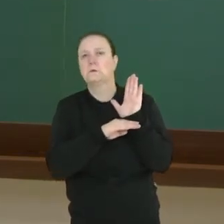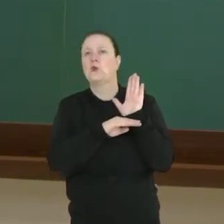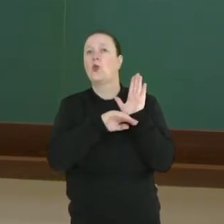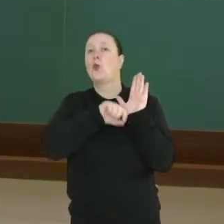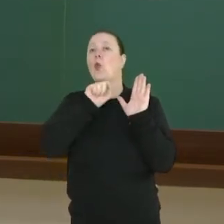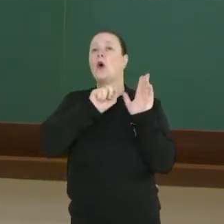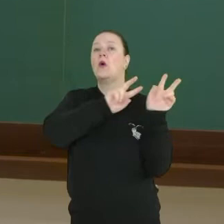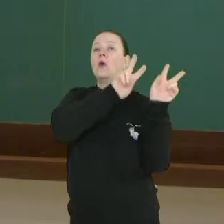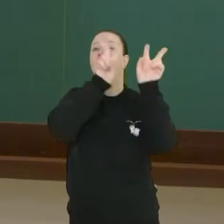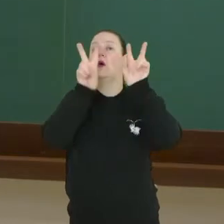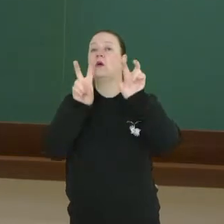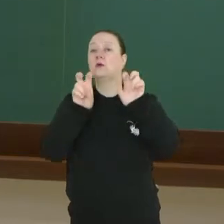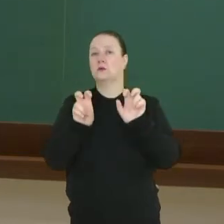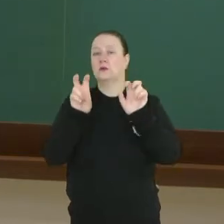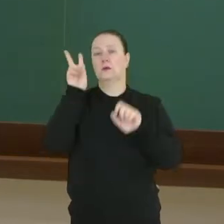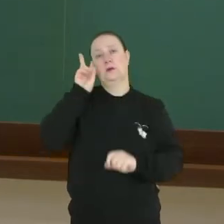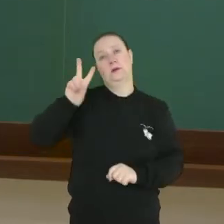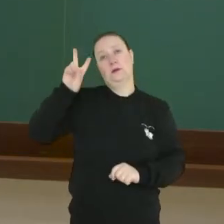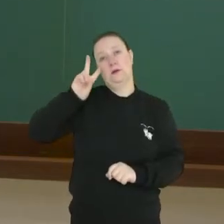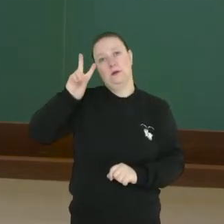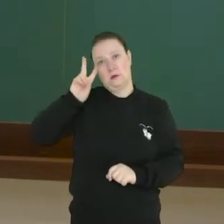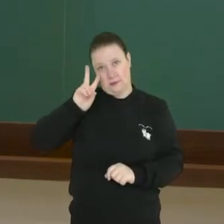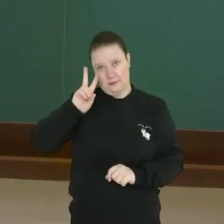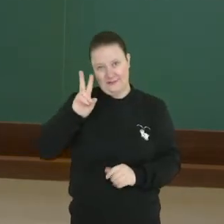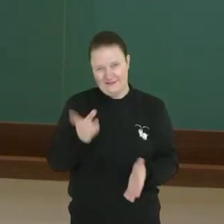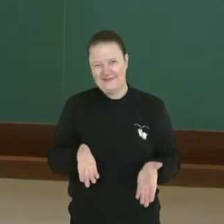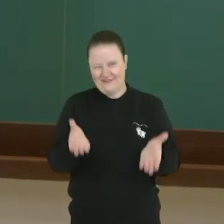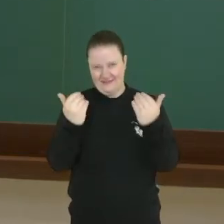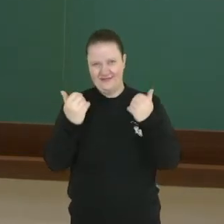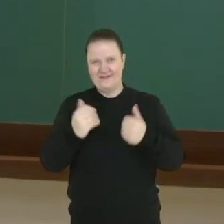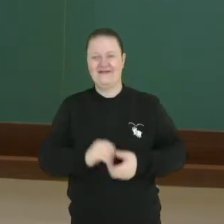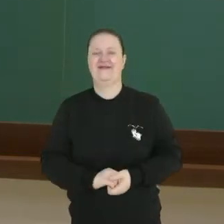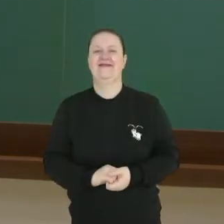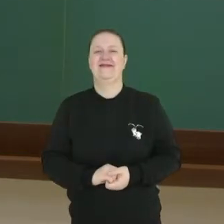nossa história, do nosso causo? Vamos ver?